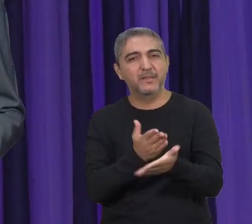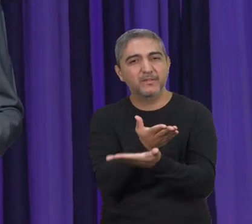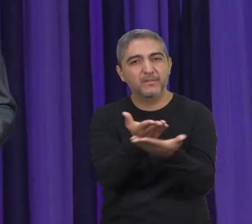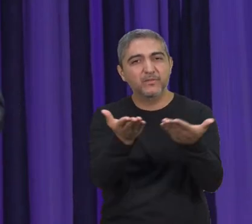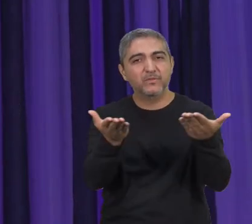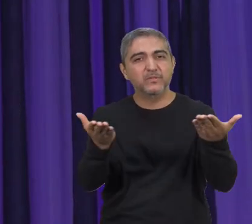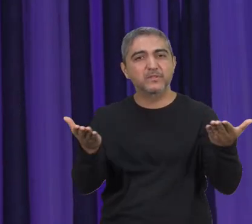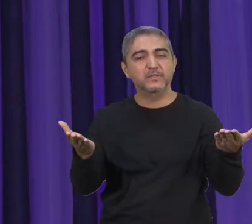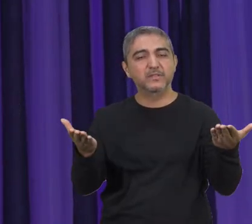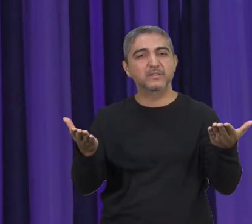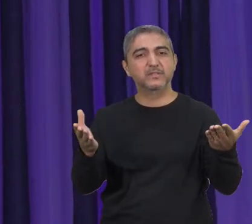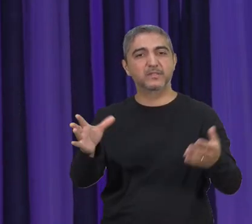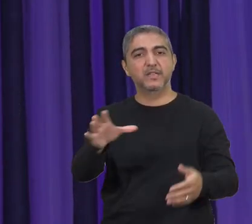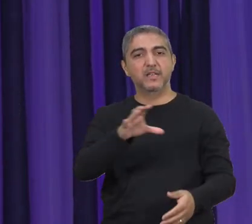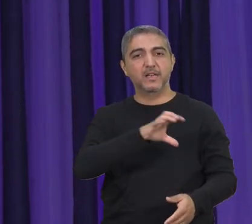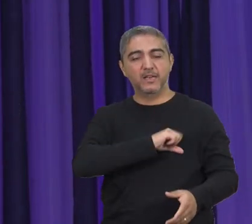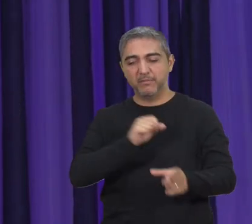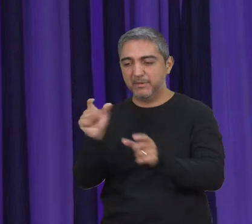Então,